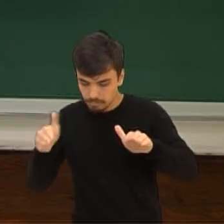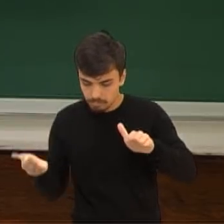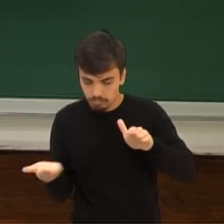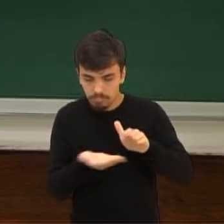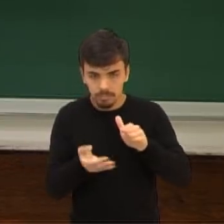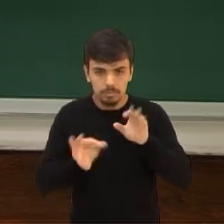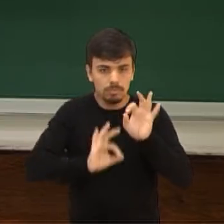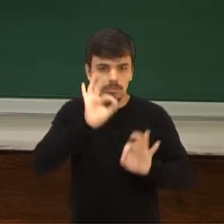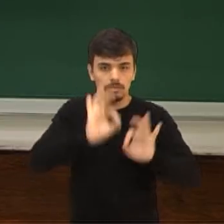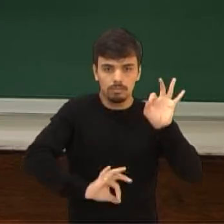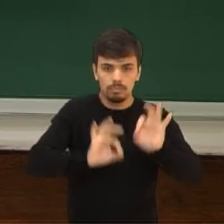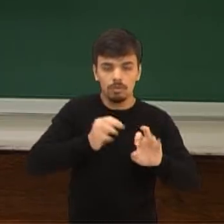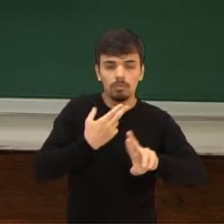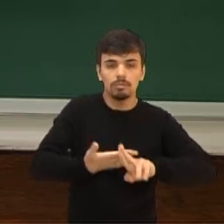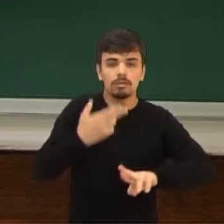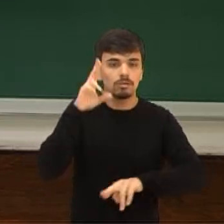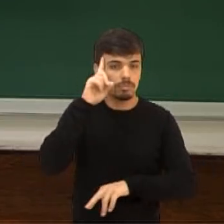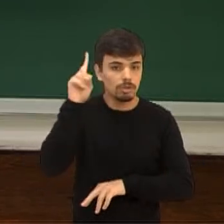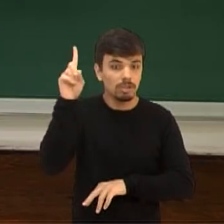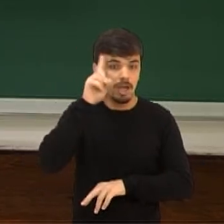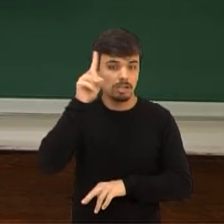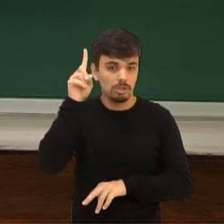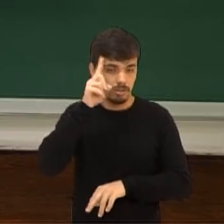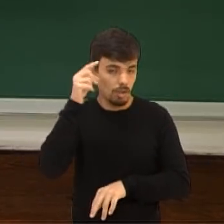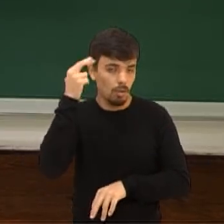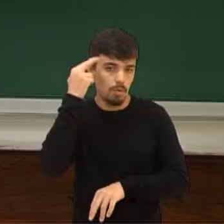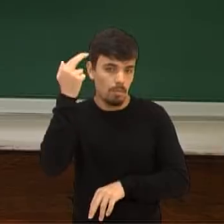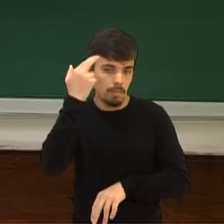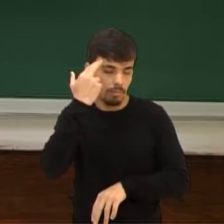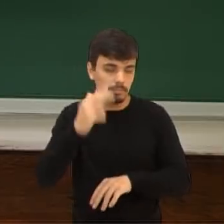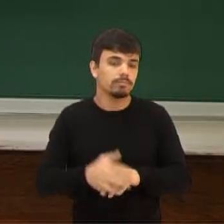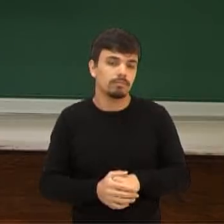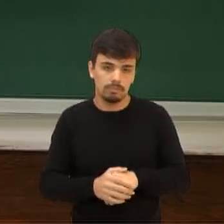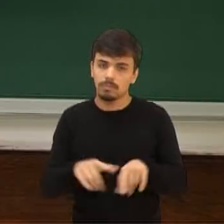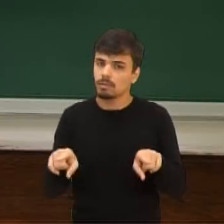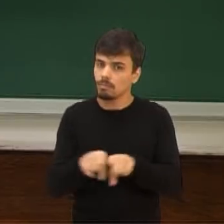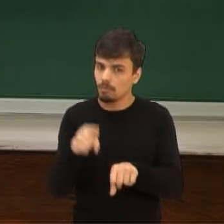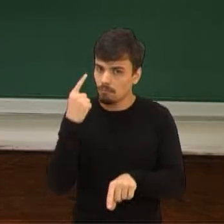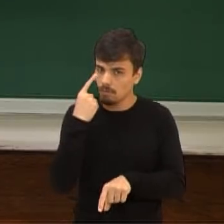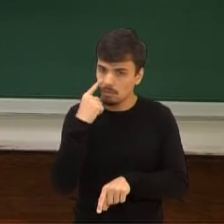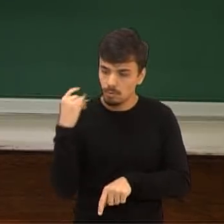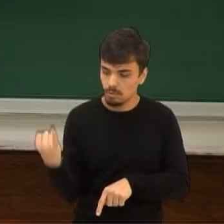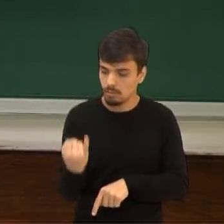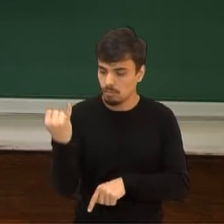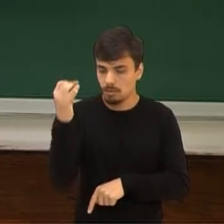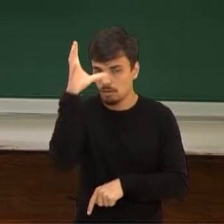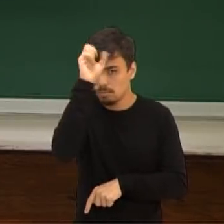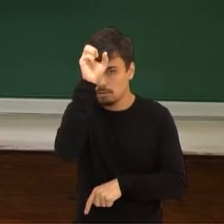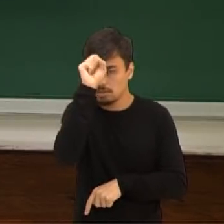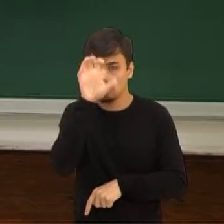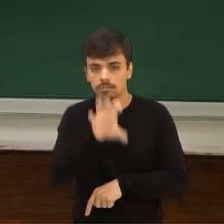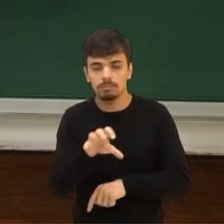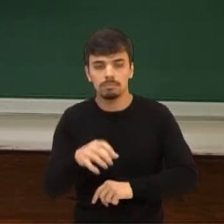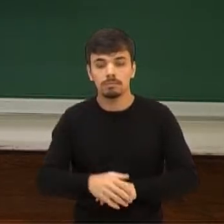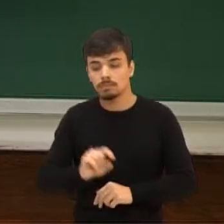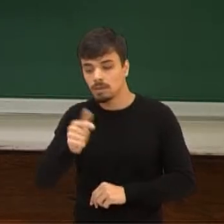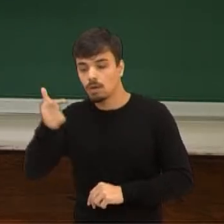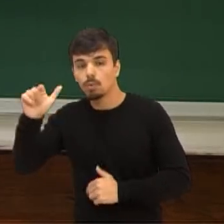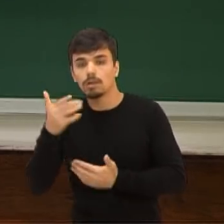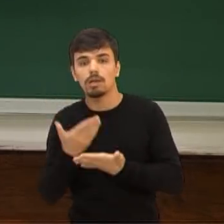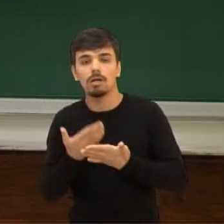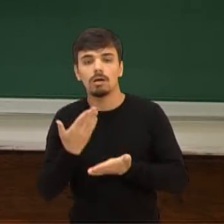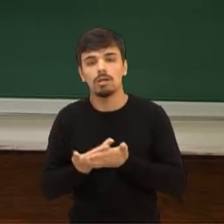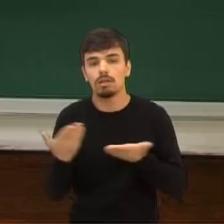no nosso dia a dia. A importância de se aprender isso, tá bom? E na nossa próxima aula, nós